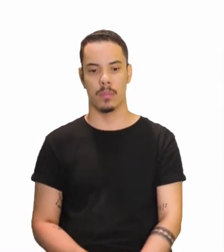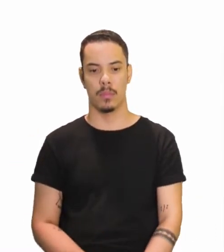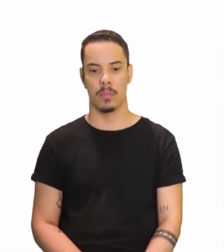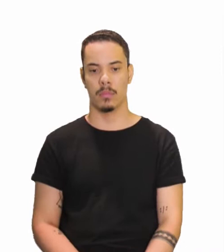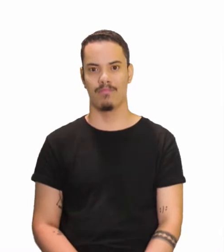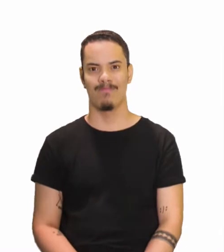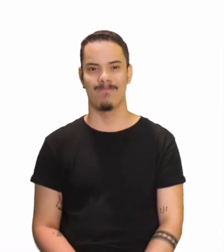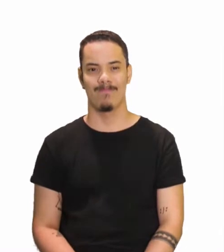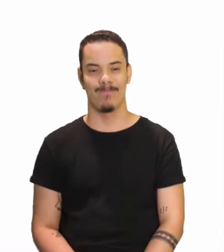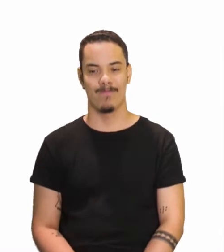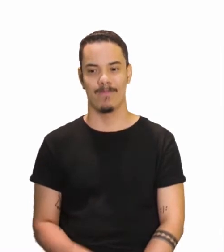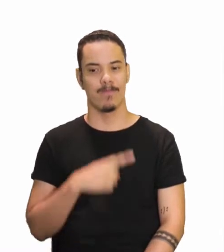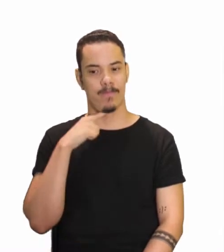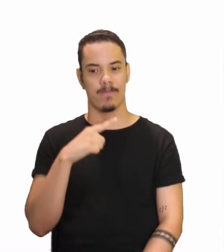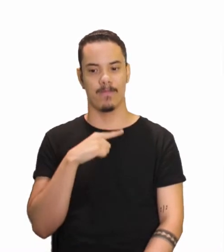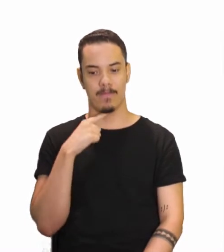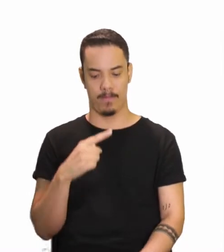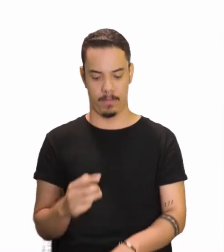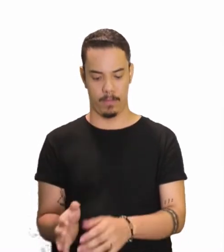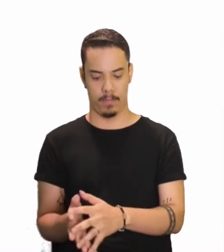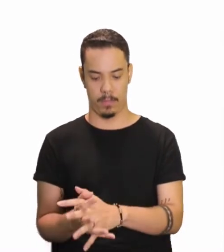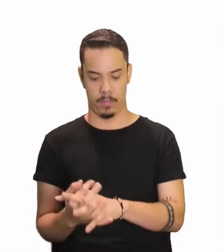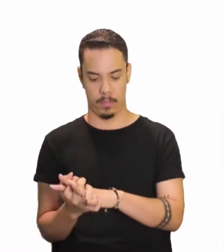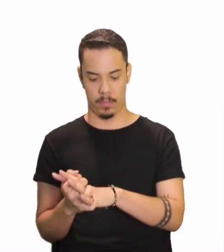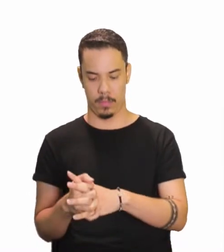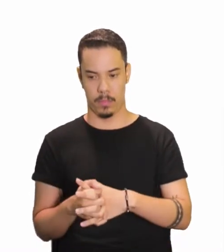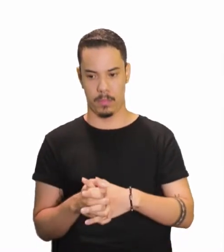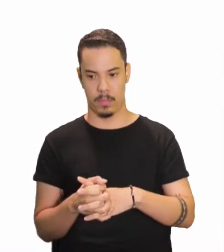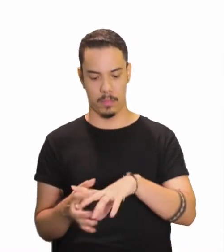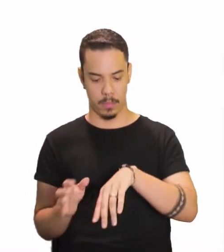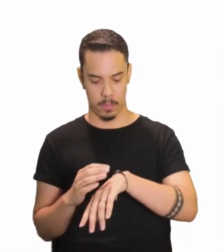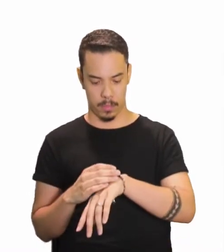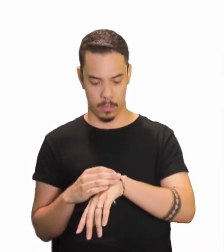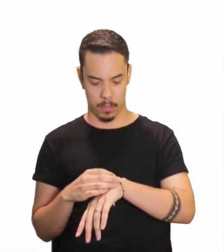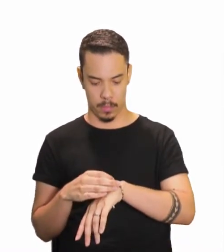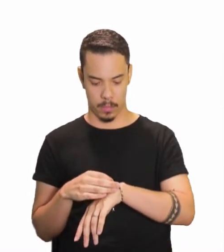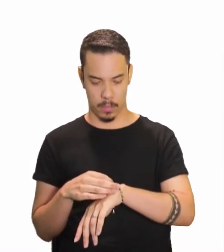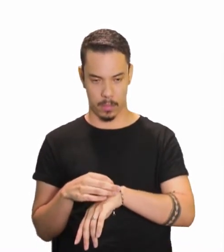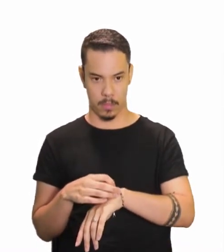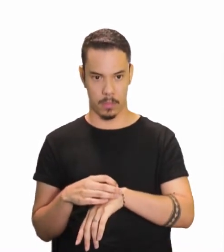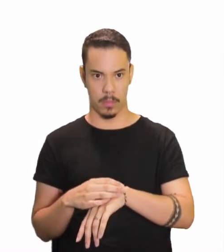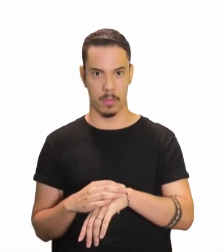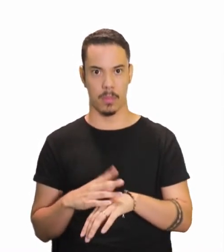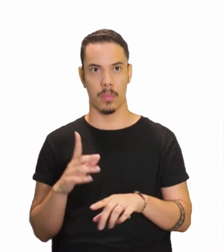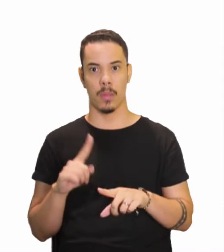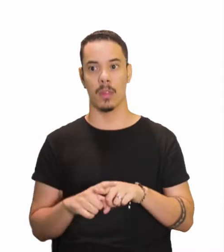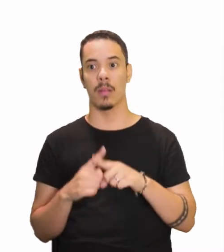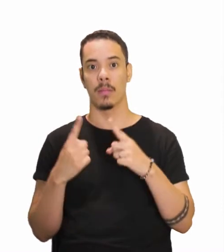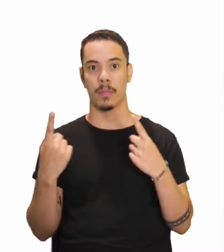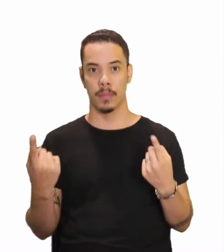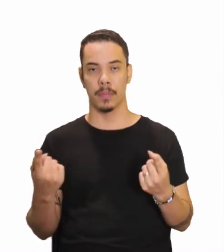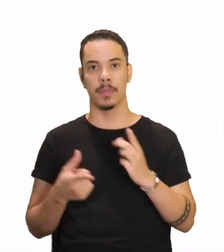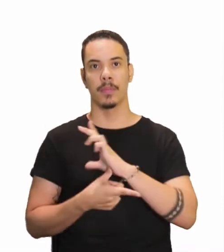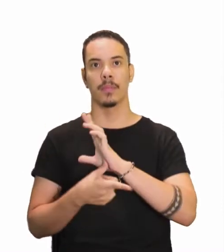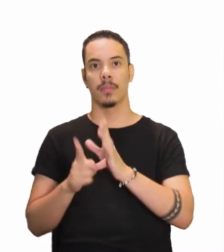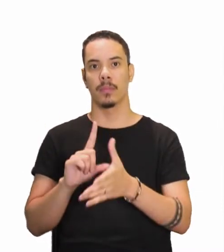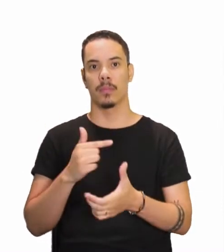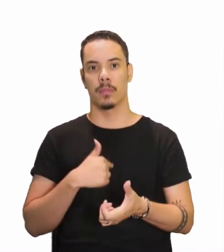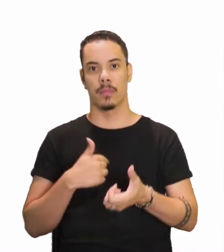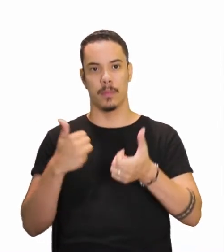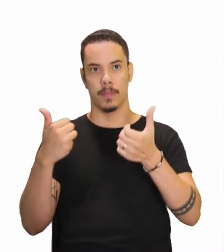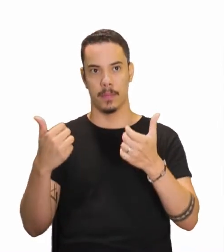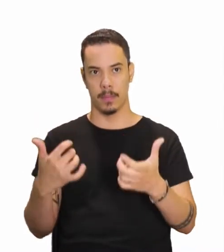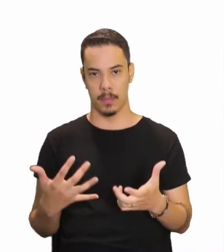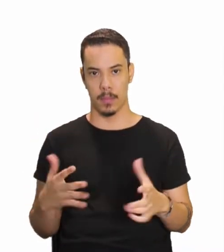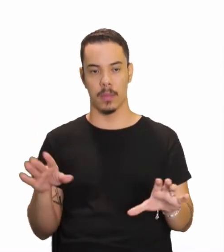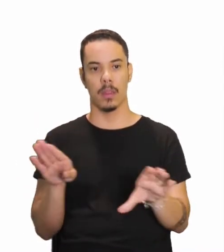Exatamente, não tem como. Mas aqui, ó, esses fonemas vocálicos, né, como já foi dito antes,